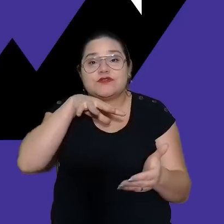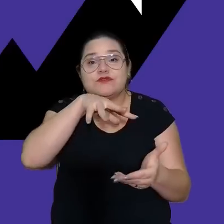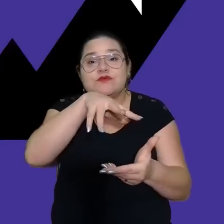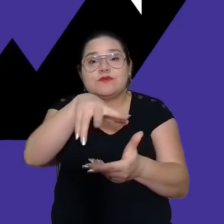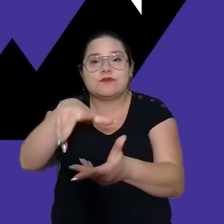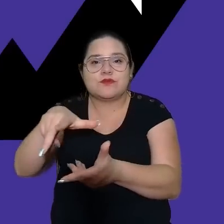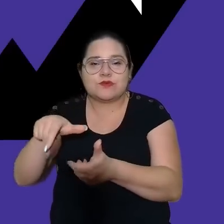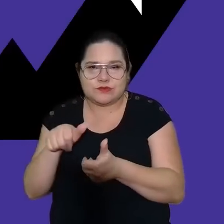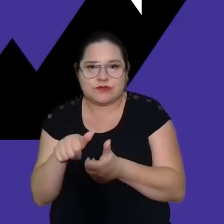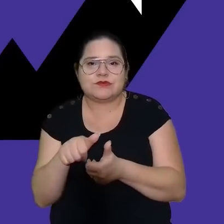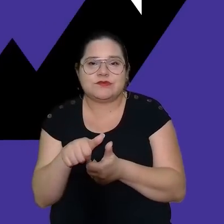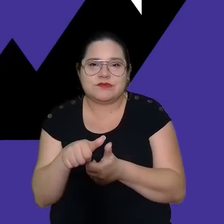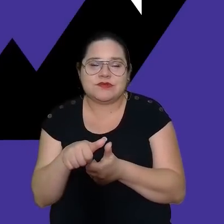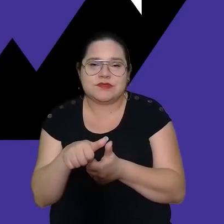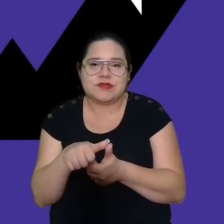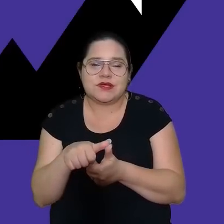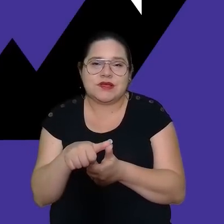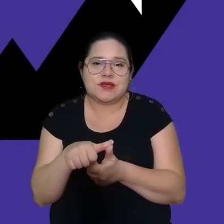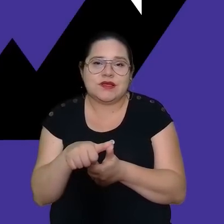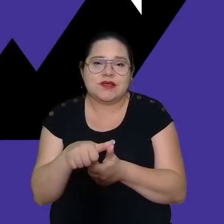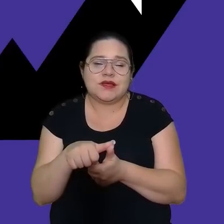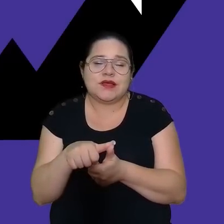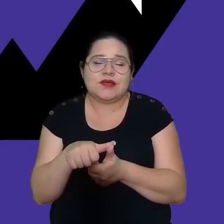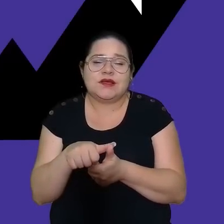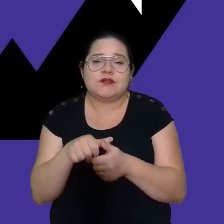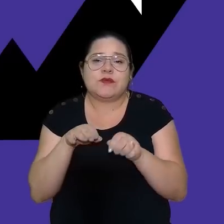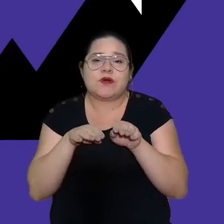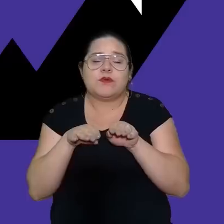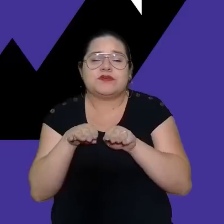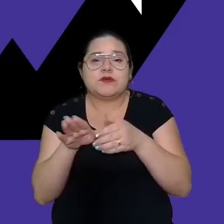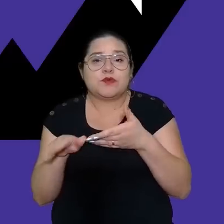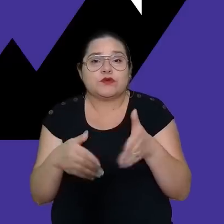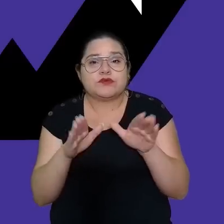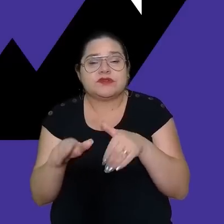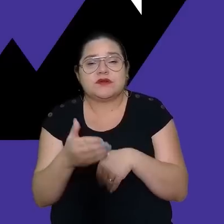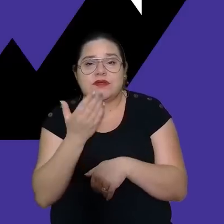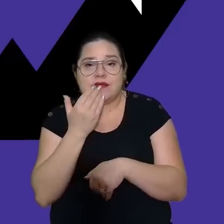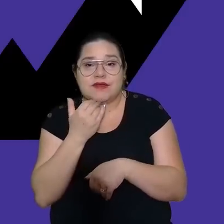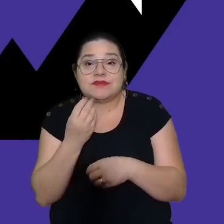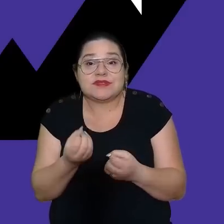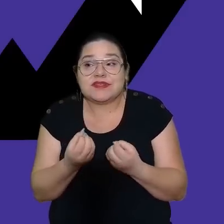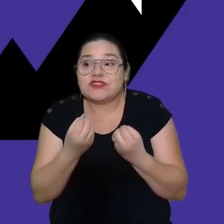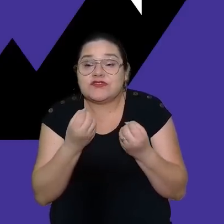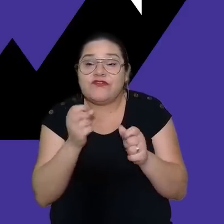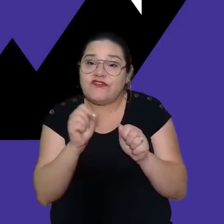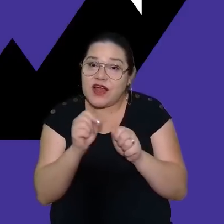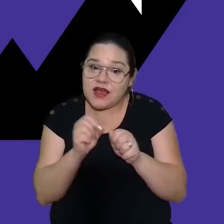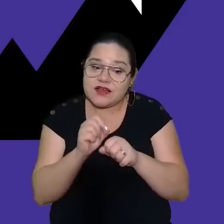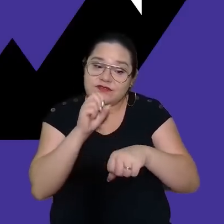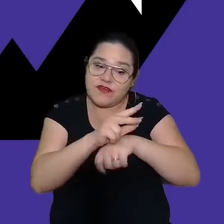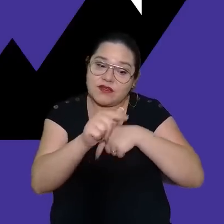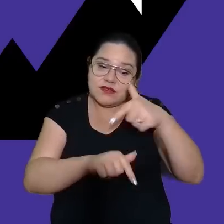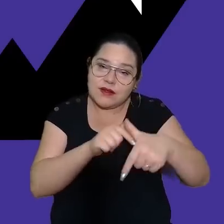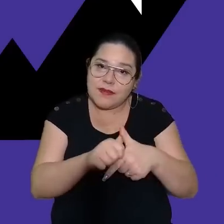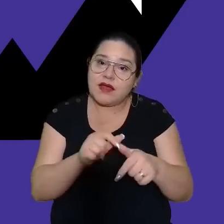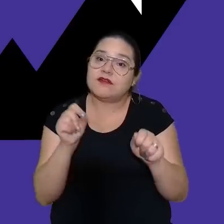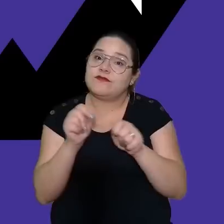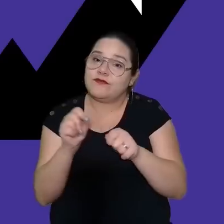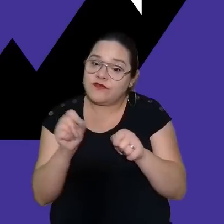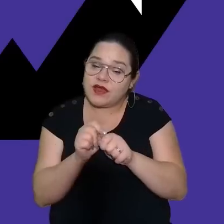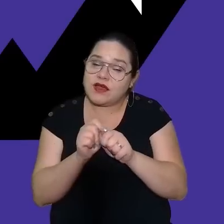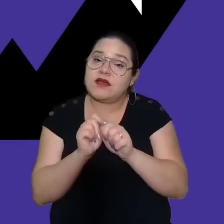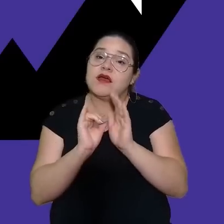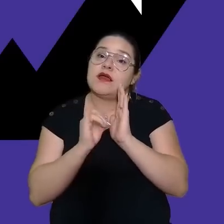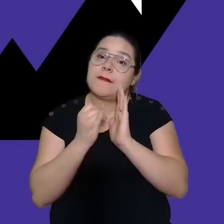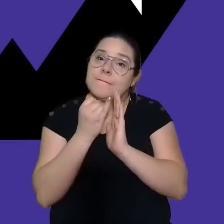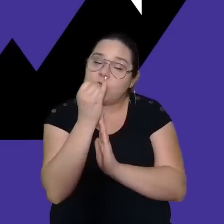altura do mundo como competidor numa produção de alimentos que gera emprego, gera renda, gera impostos, gera investimento,